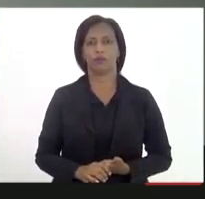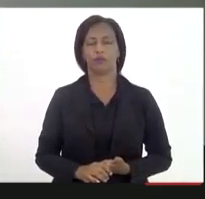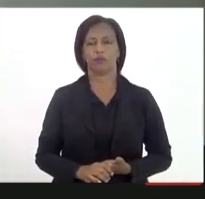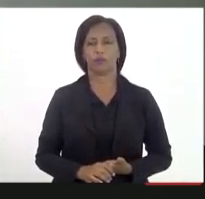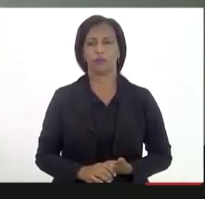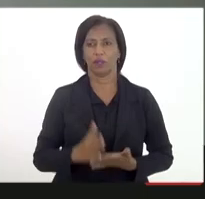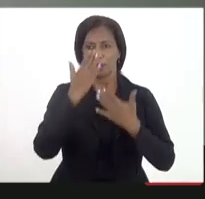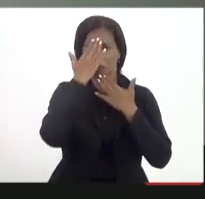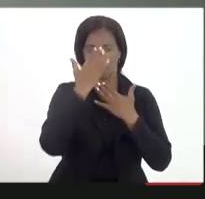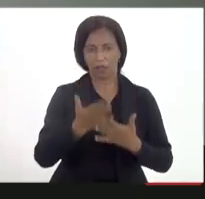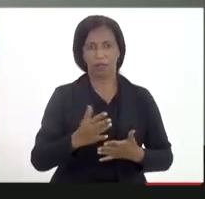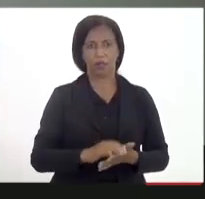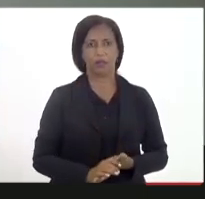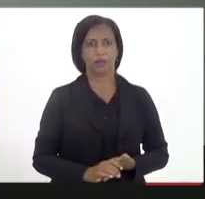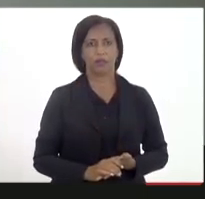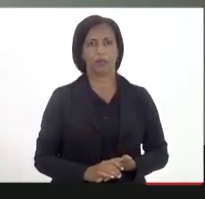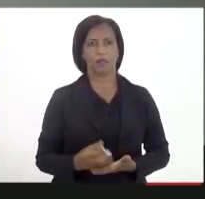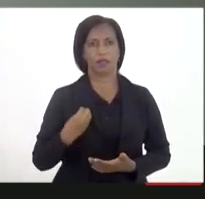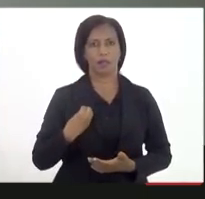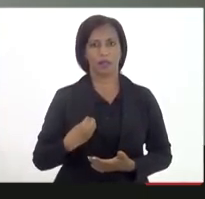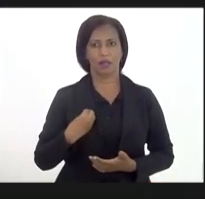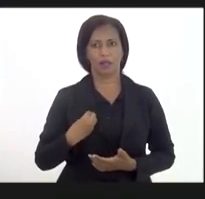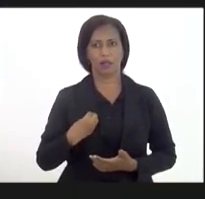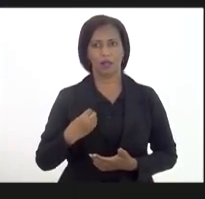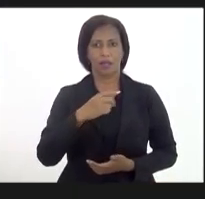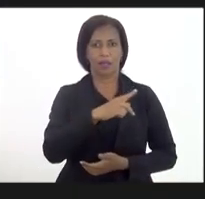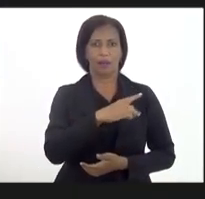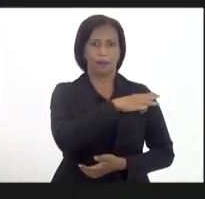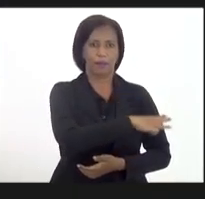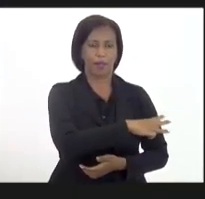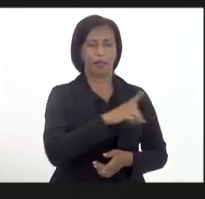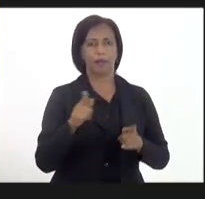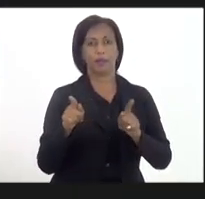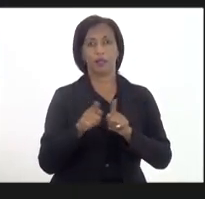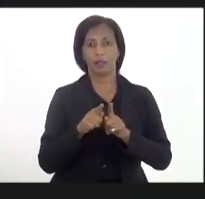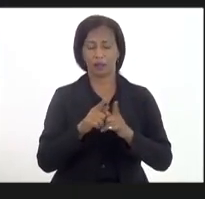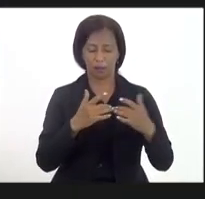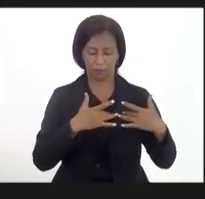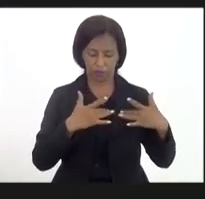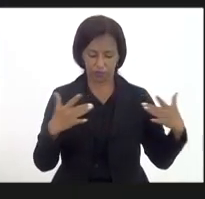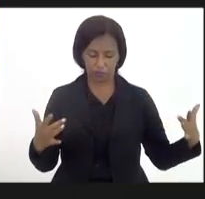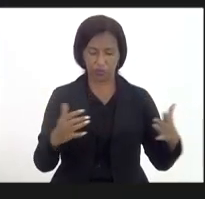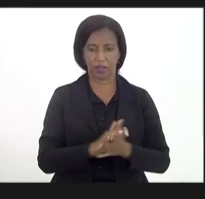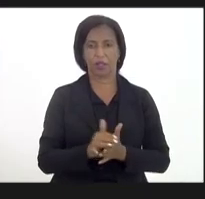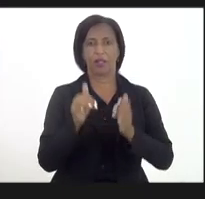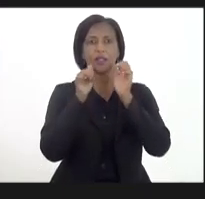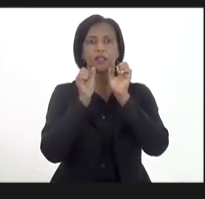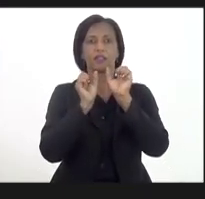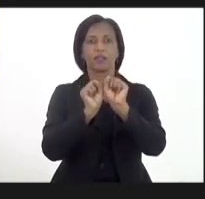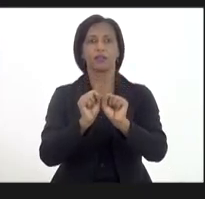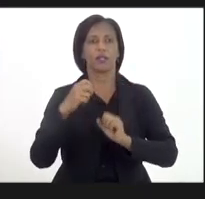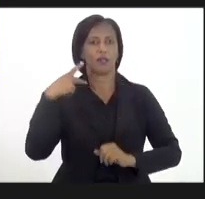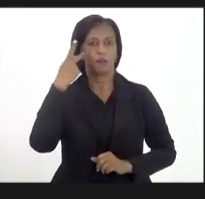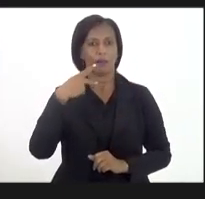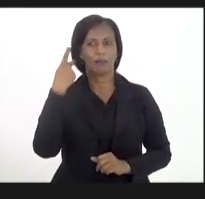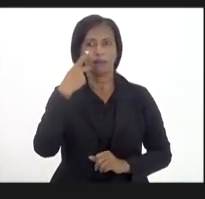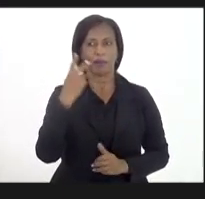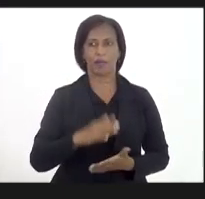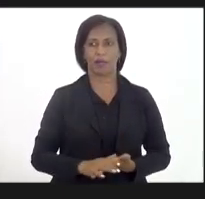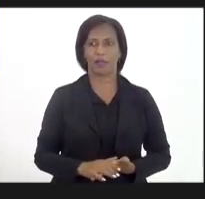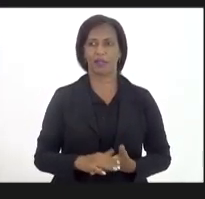conhecê-la com a presença da nossa lá para oficial da PM estiver lá também a assessoria parlamentar aos